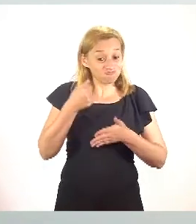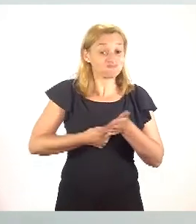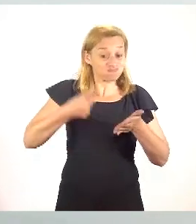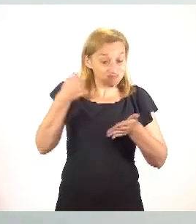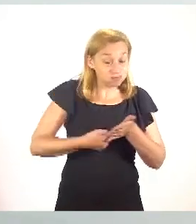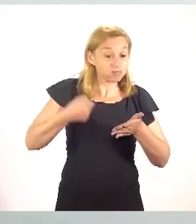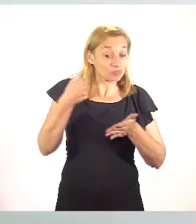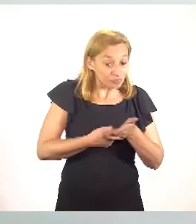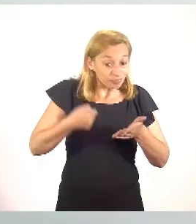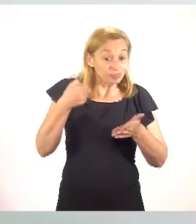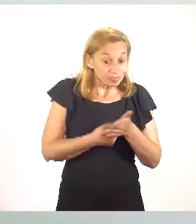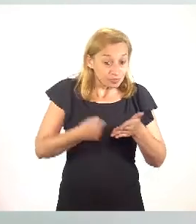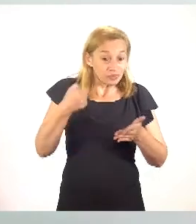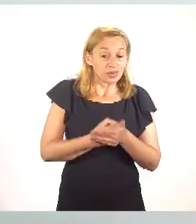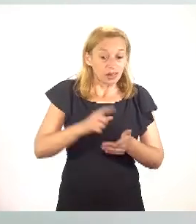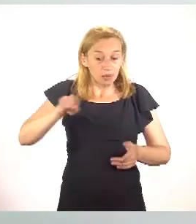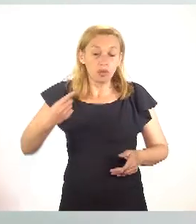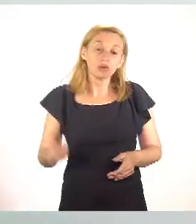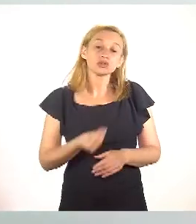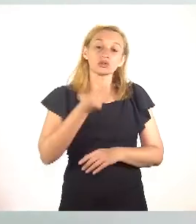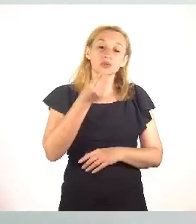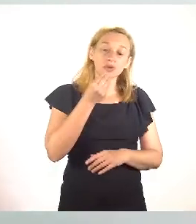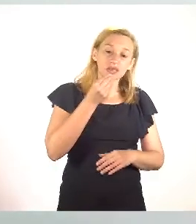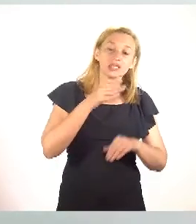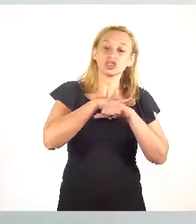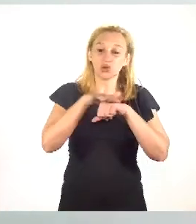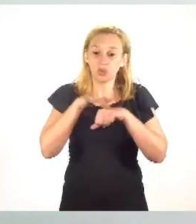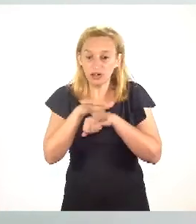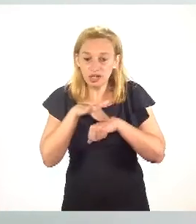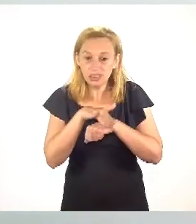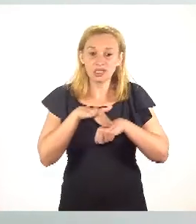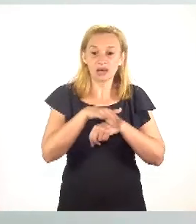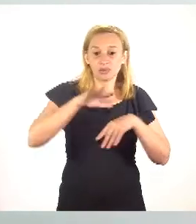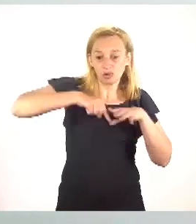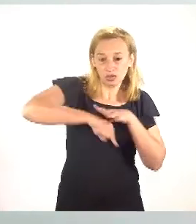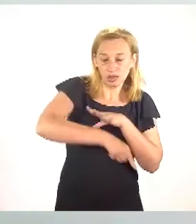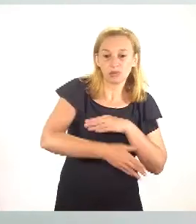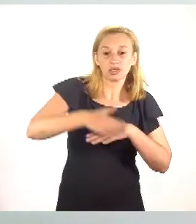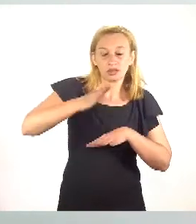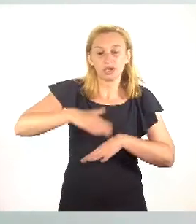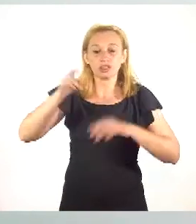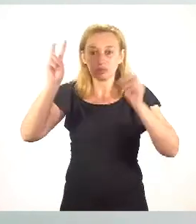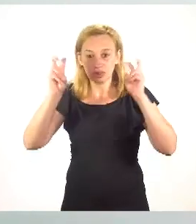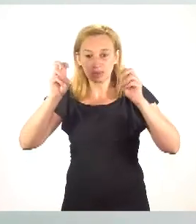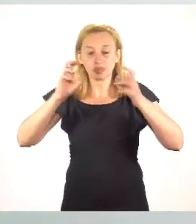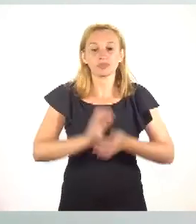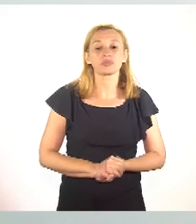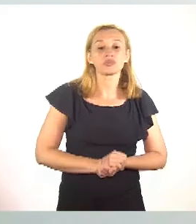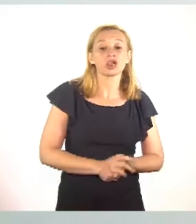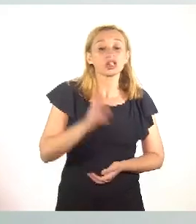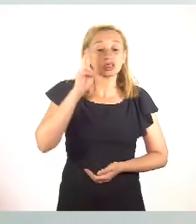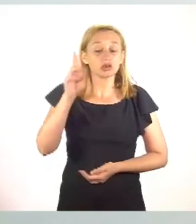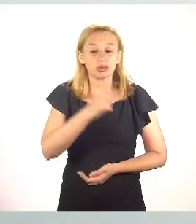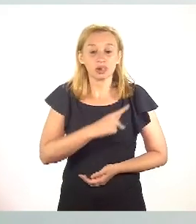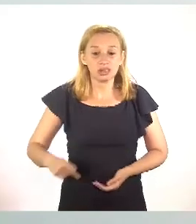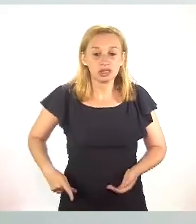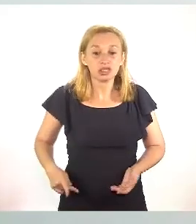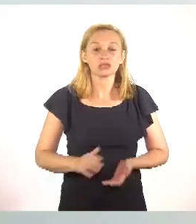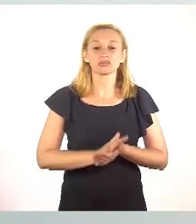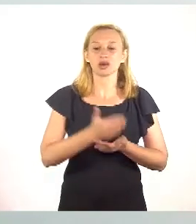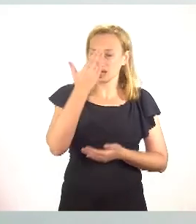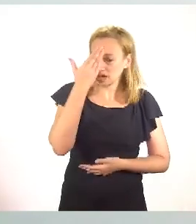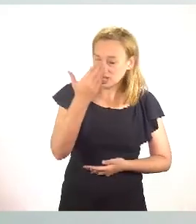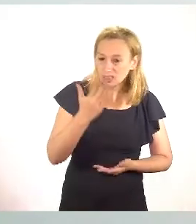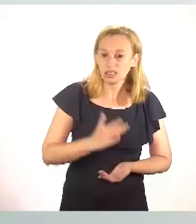teremos depois oportunidade de conversar mais profundamente sobre esse tema. Senhor presidente, eu